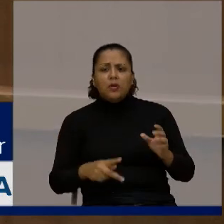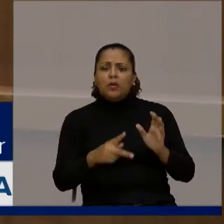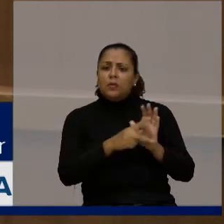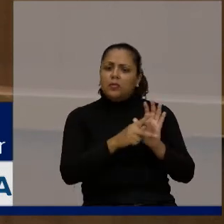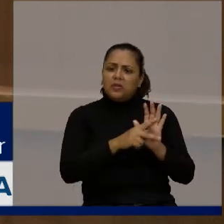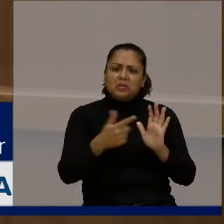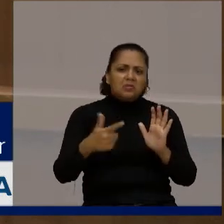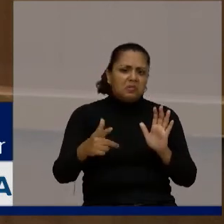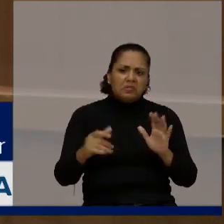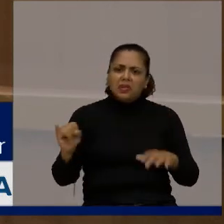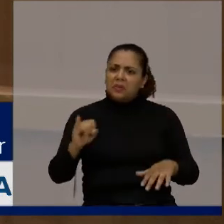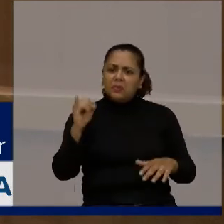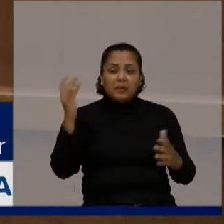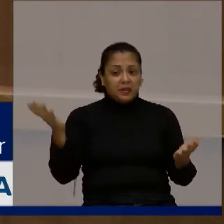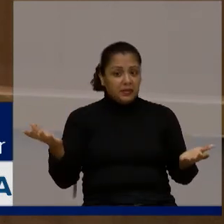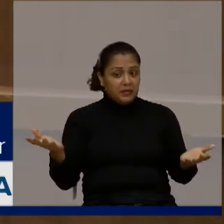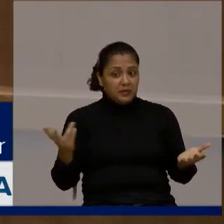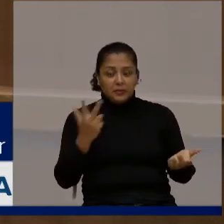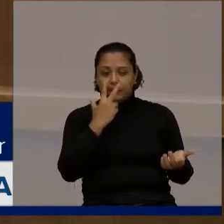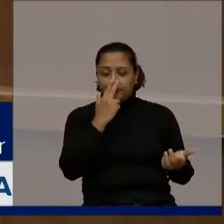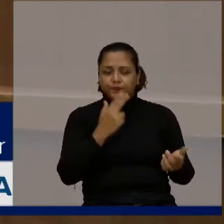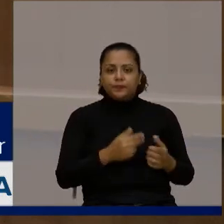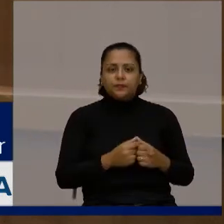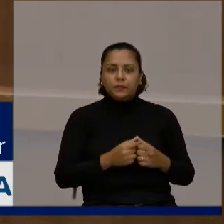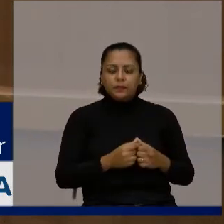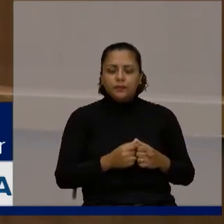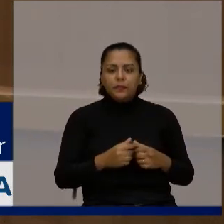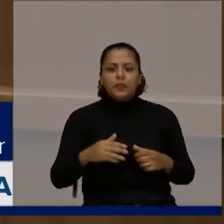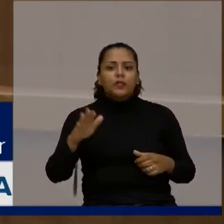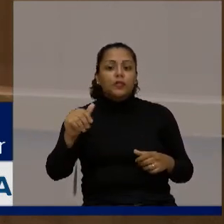e convidar todos para assistir amanhã a nossa live.